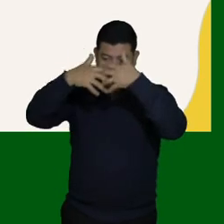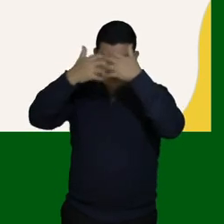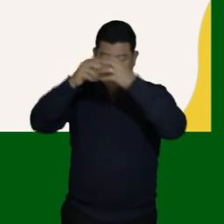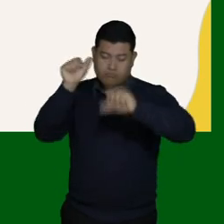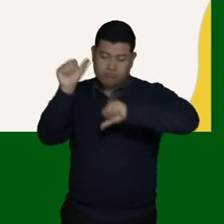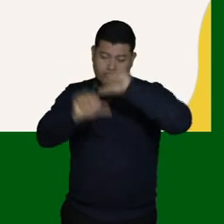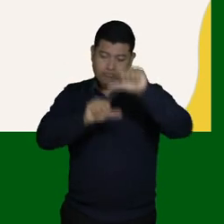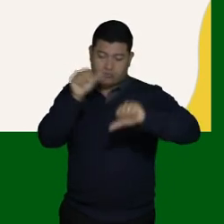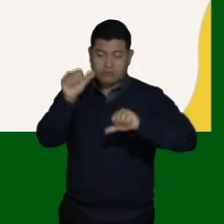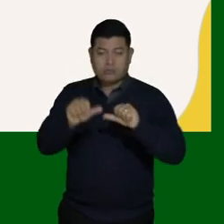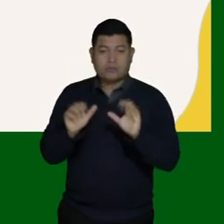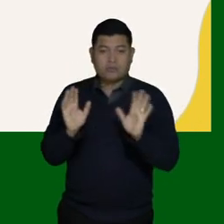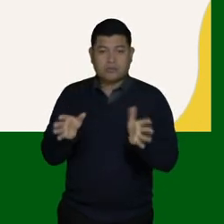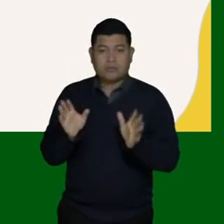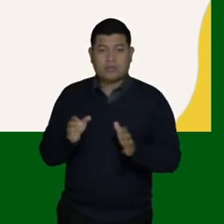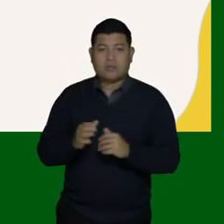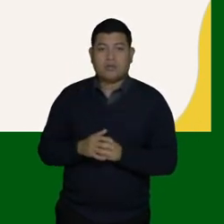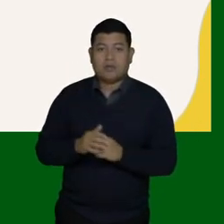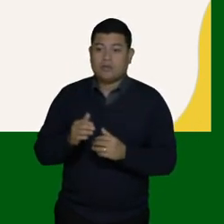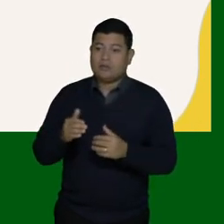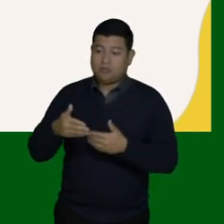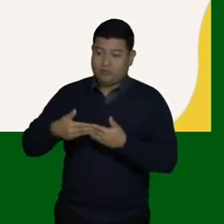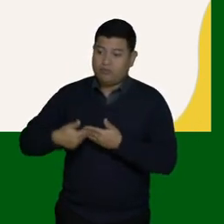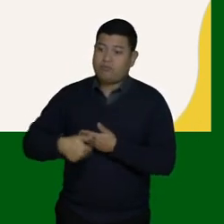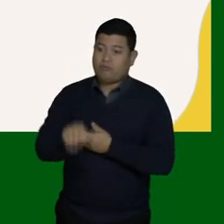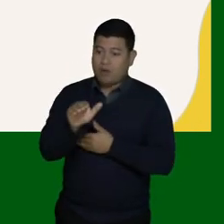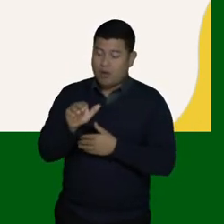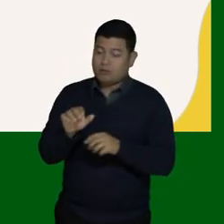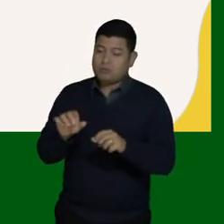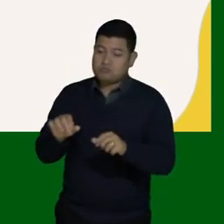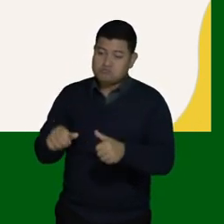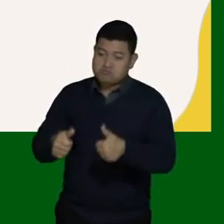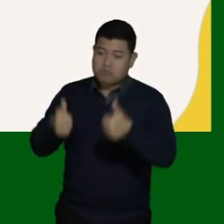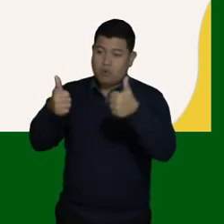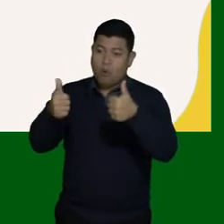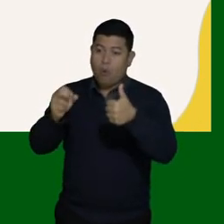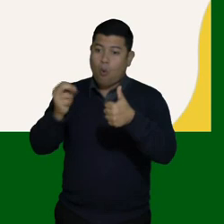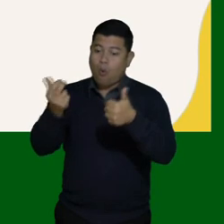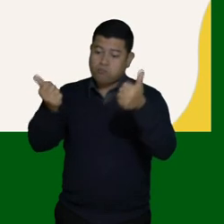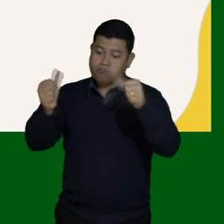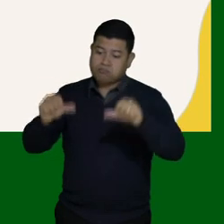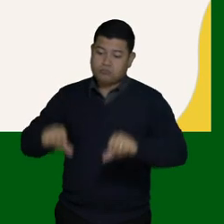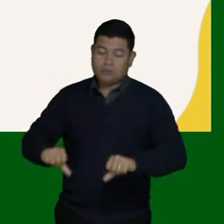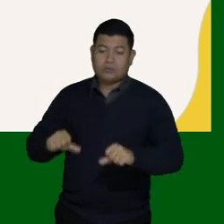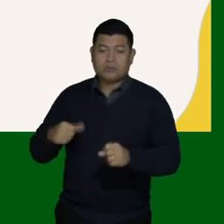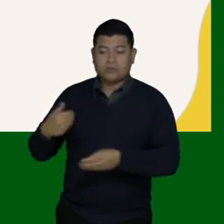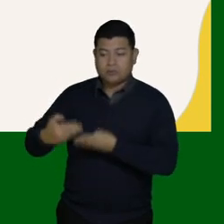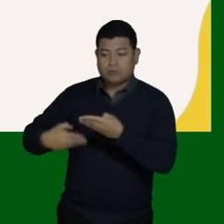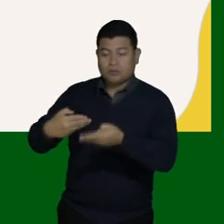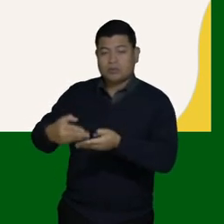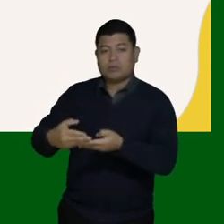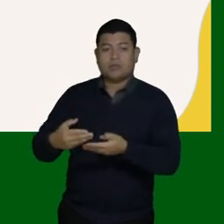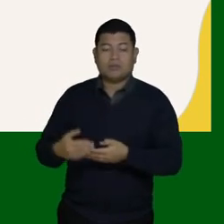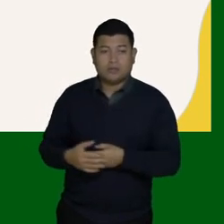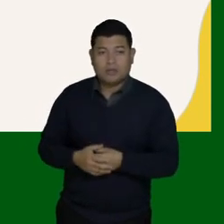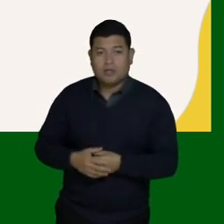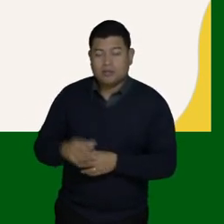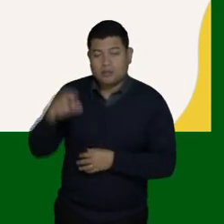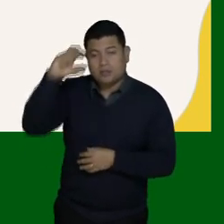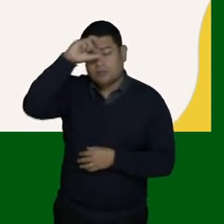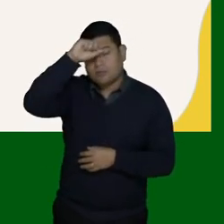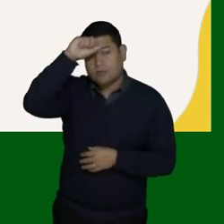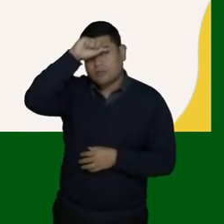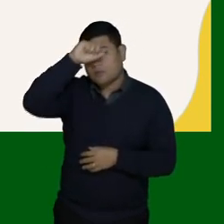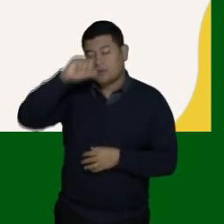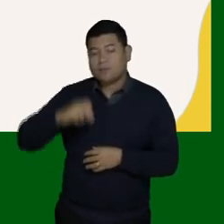de certa maneira vai influenciar positivamente ou não pro processo seguinte da aprendizagem